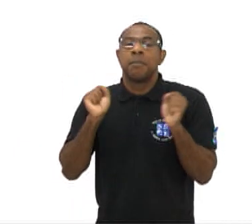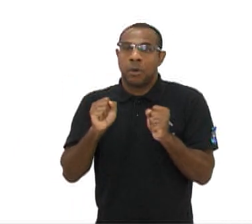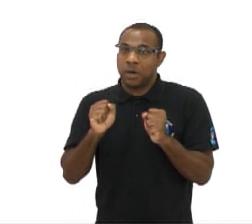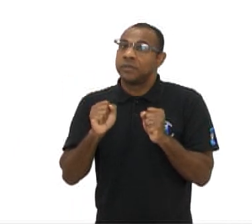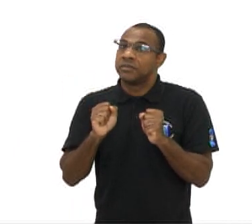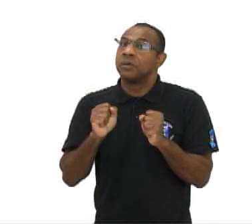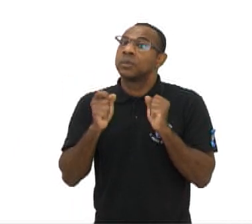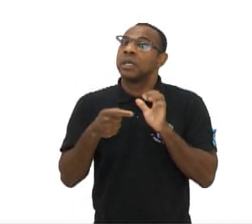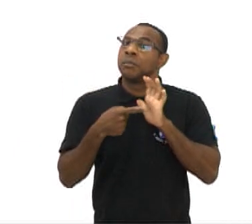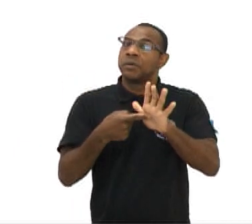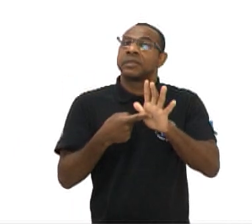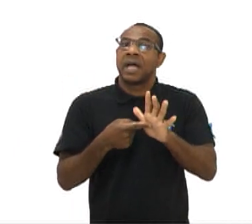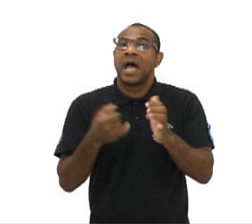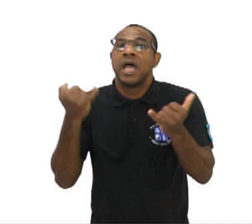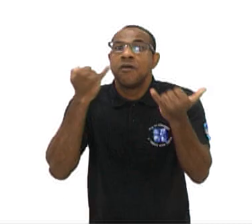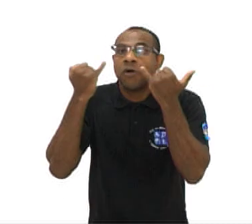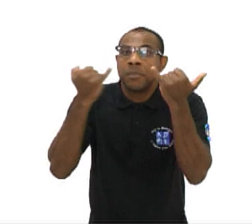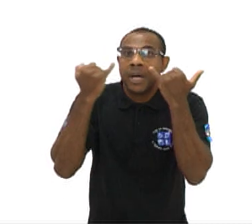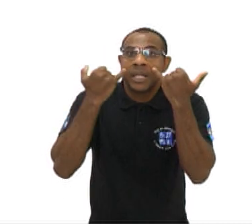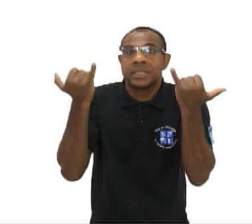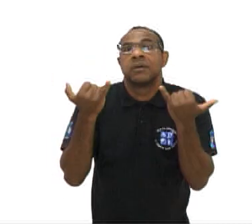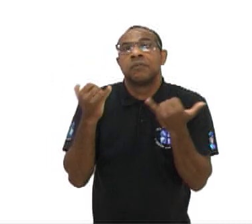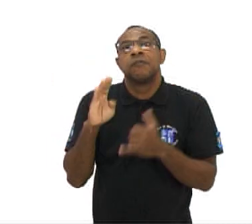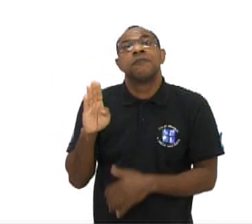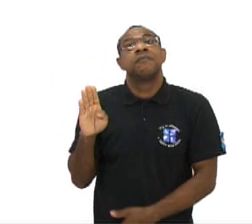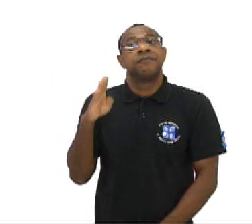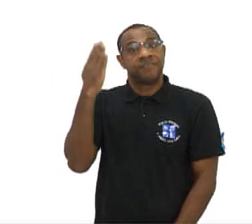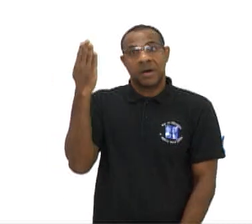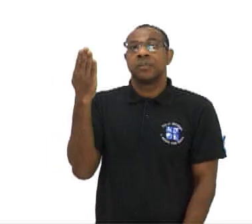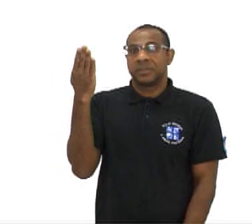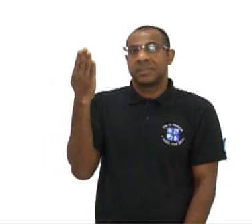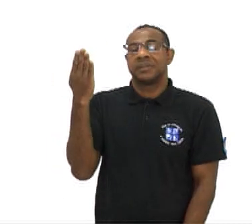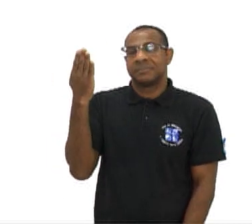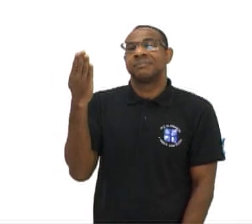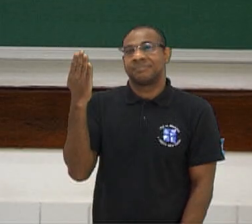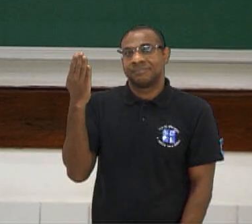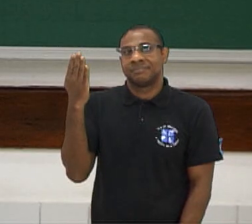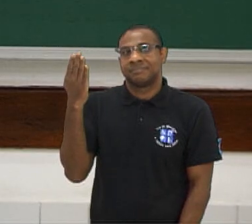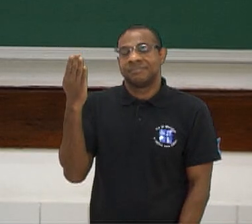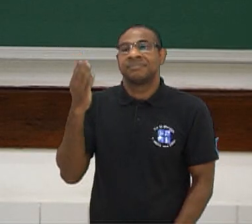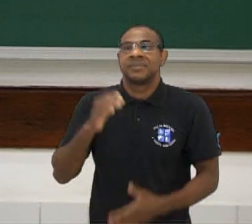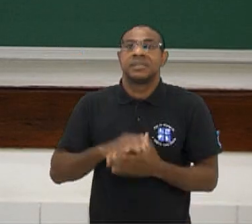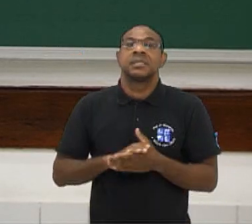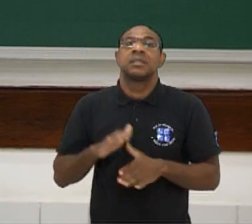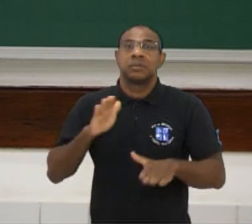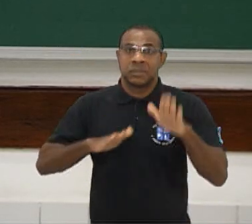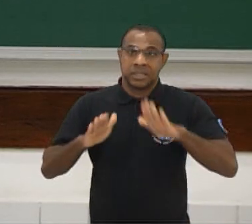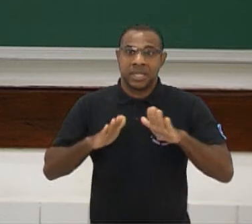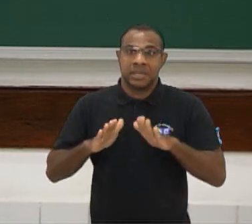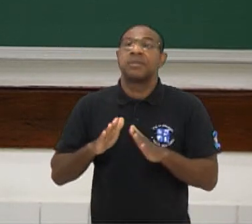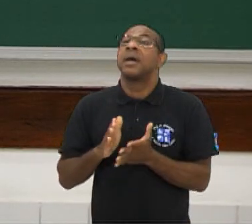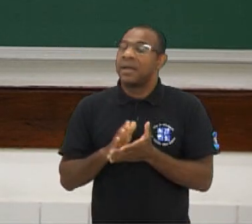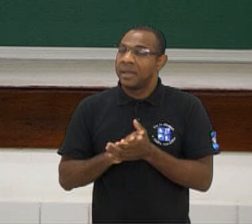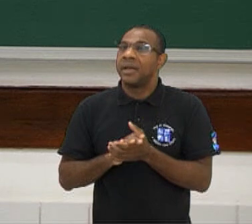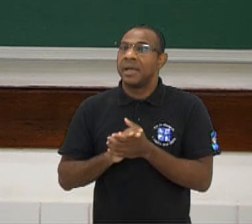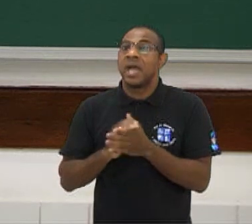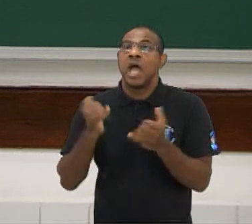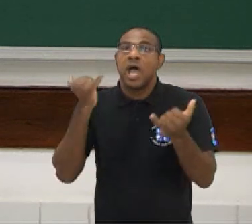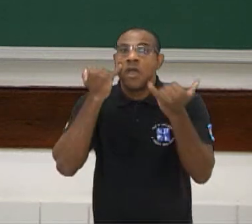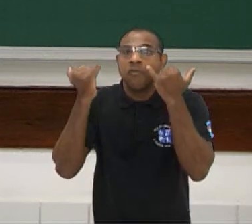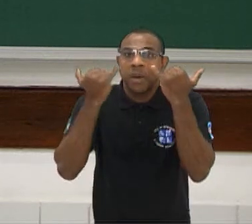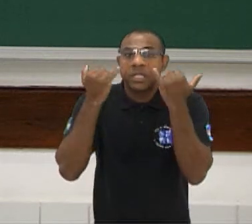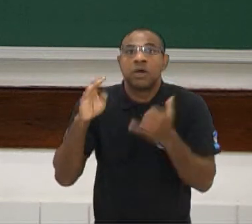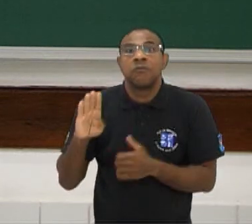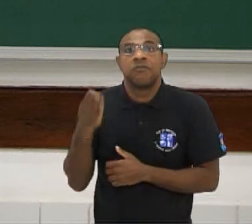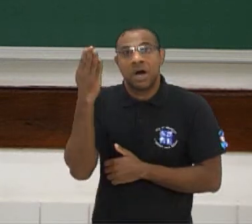notícias falsas, incompletas ou mesmo prejudicar alguém. Lembrando que a fake news ela pode prejudicar alguém